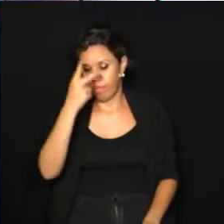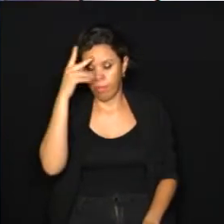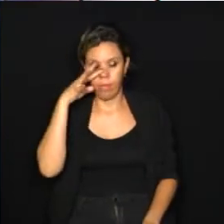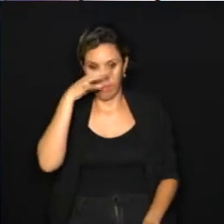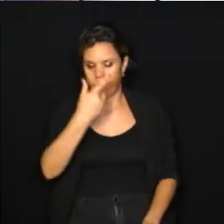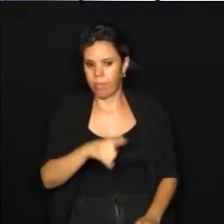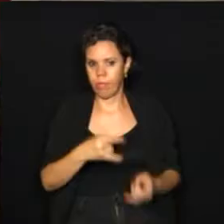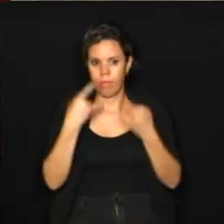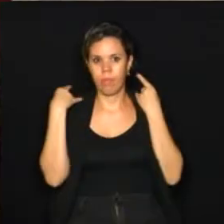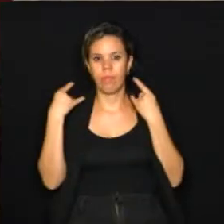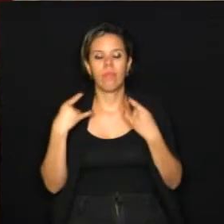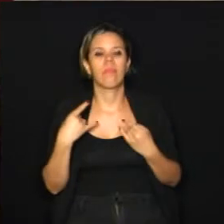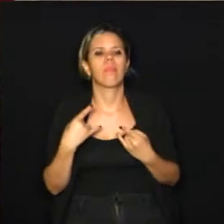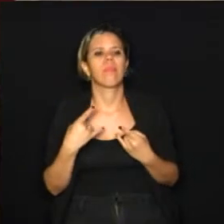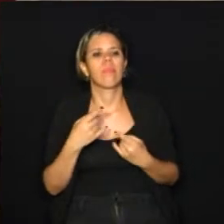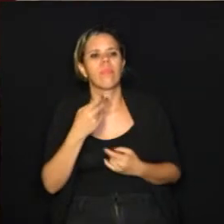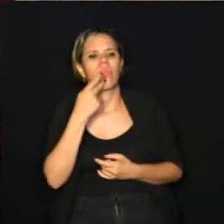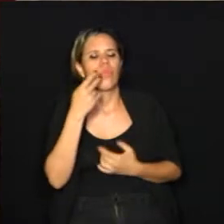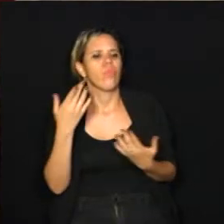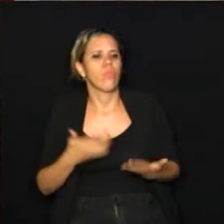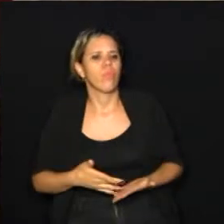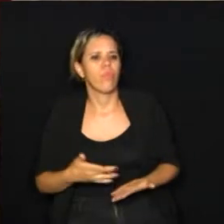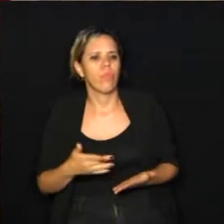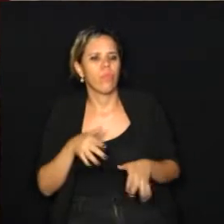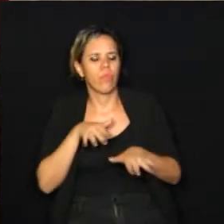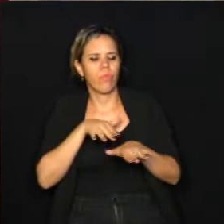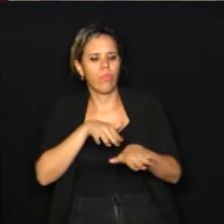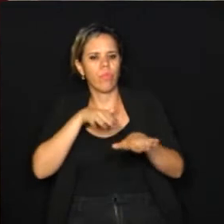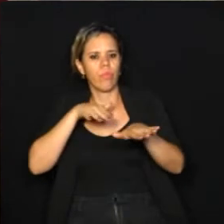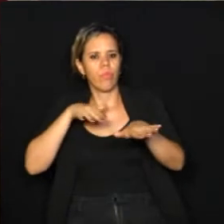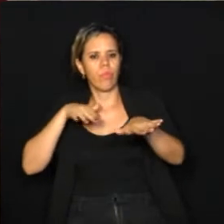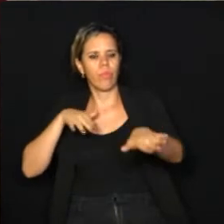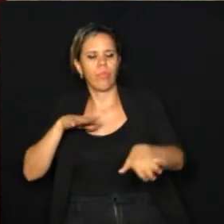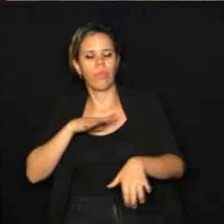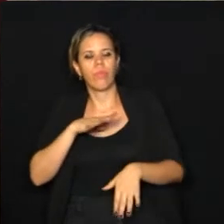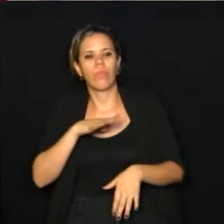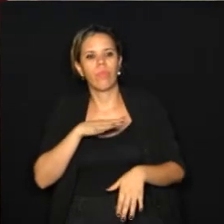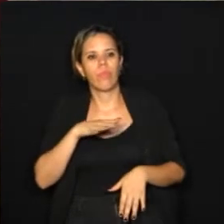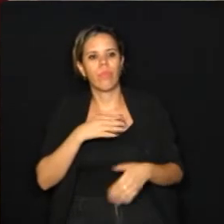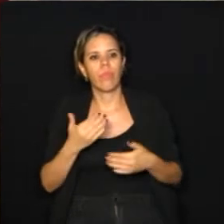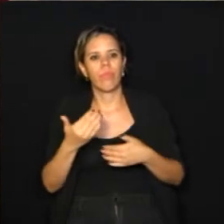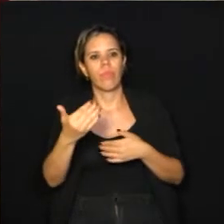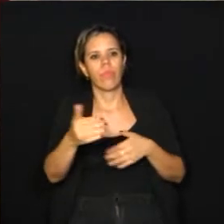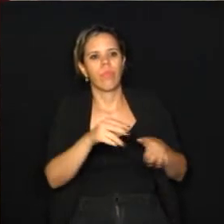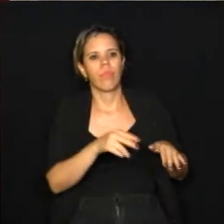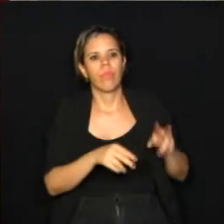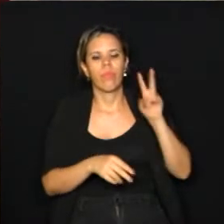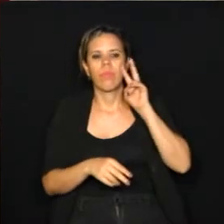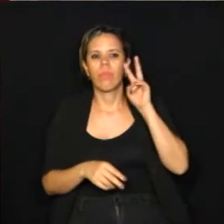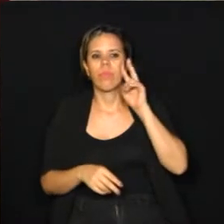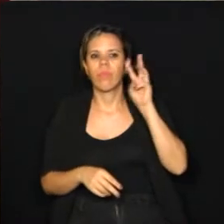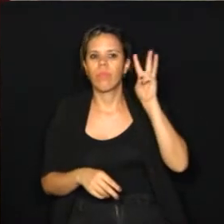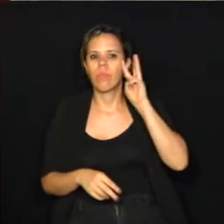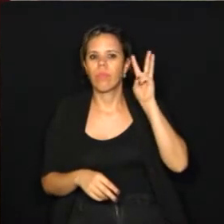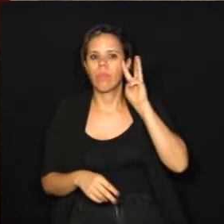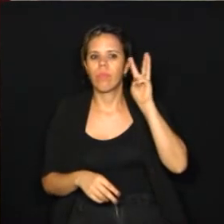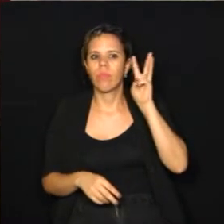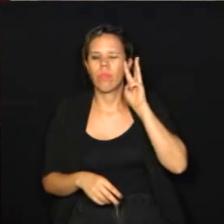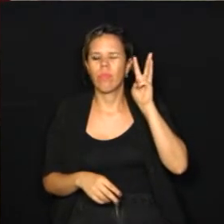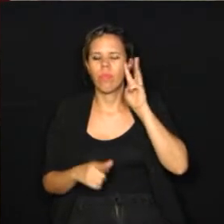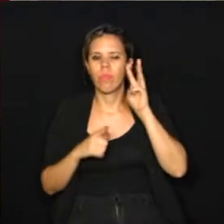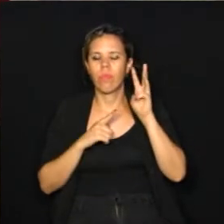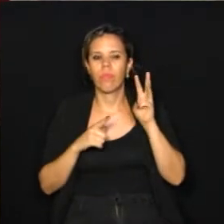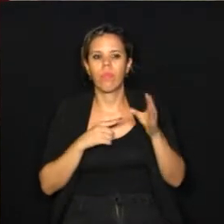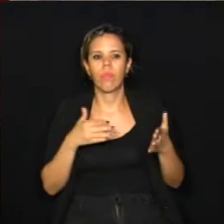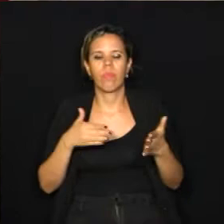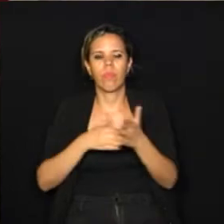sem máscara. Falando um pouquinho agora sobre o trânsito da nossa cidade, na próxima segunda e terça-feira terá um